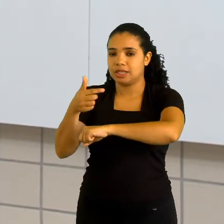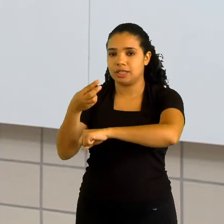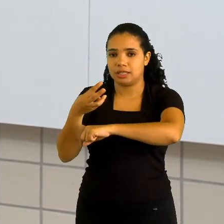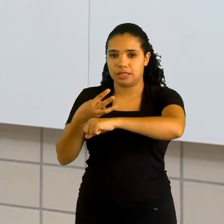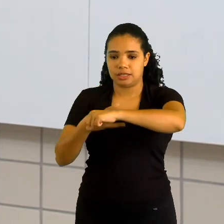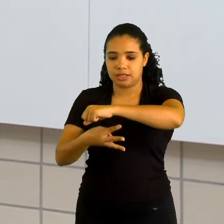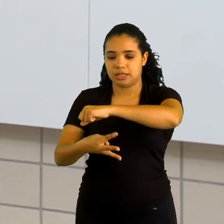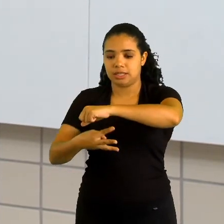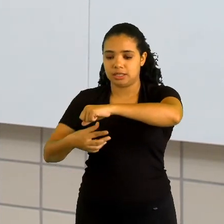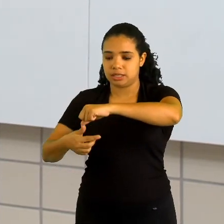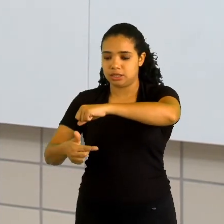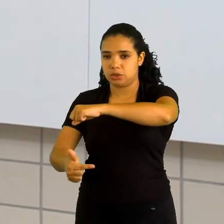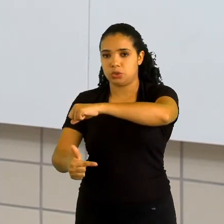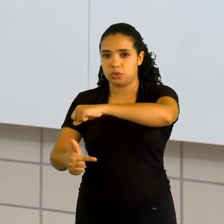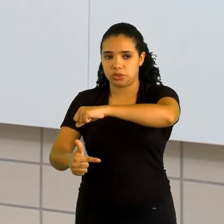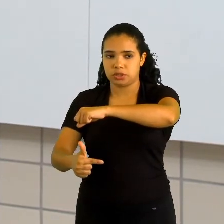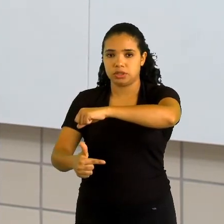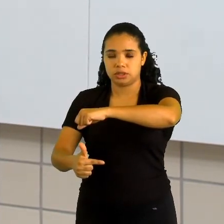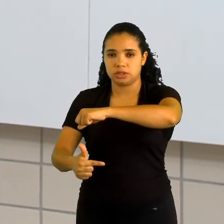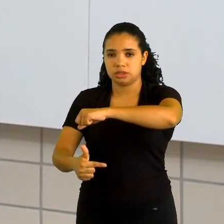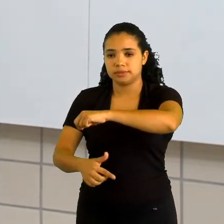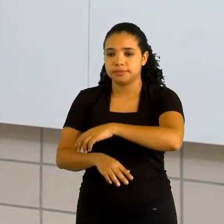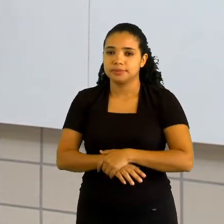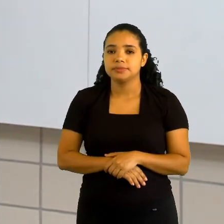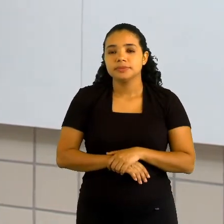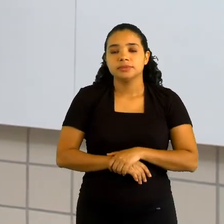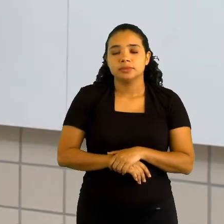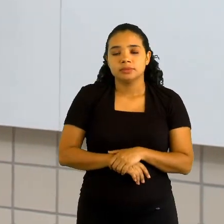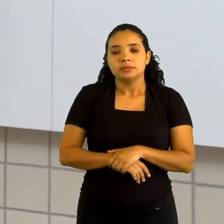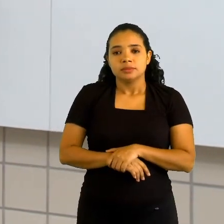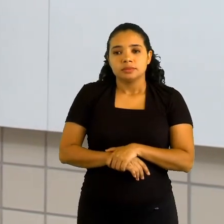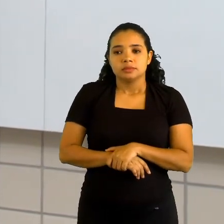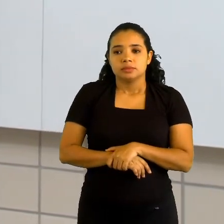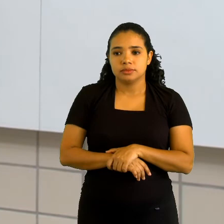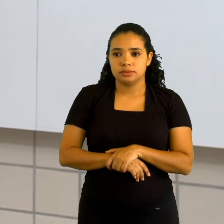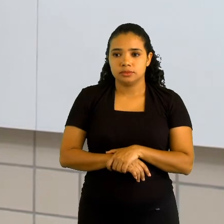por exemplo, 30